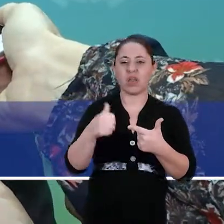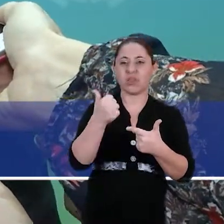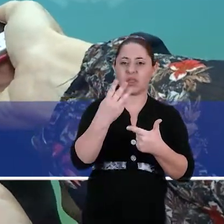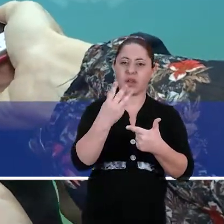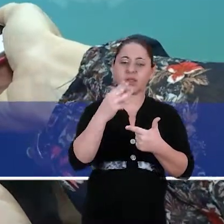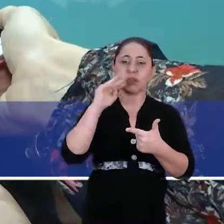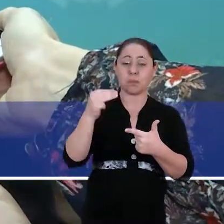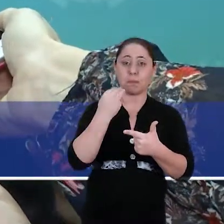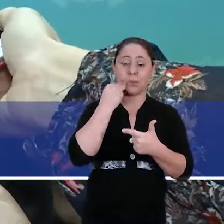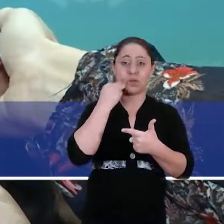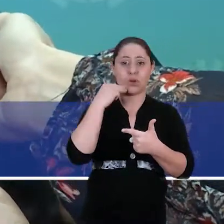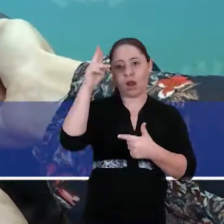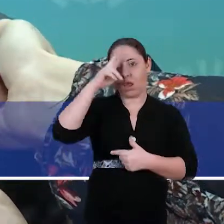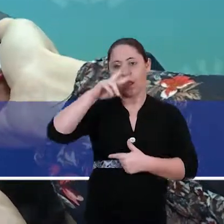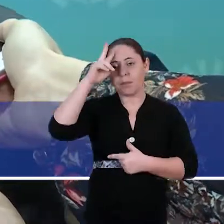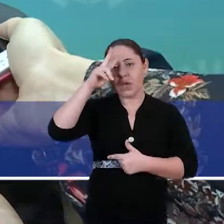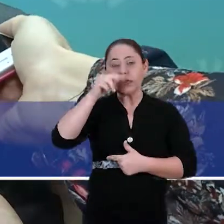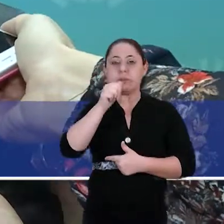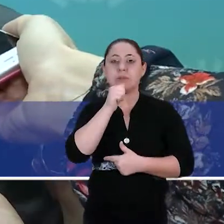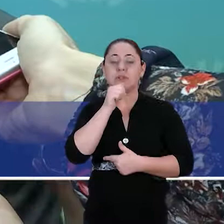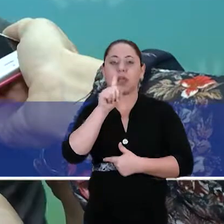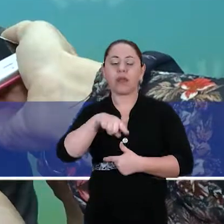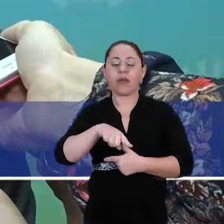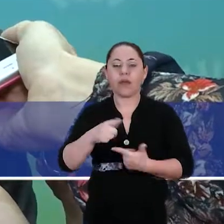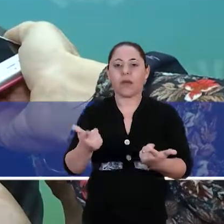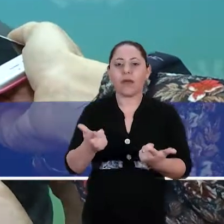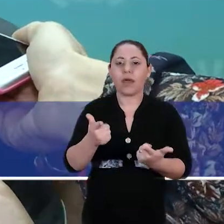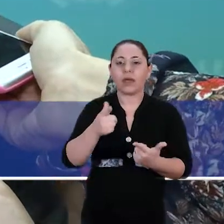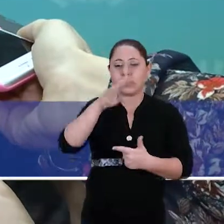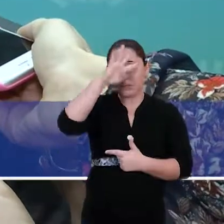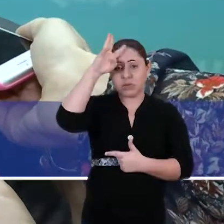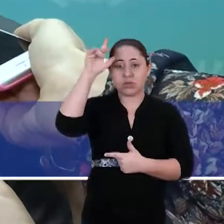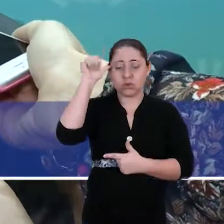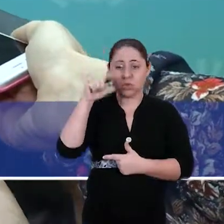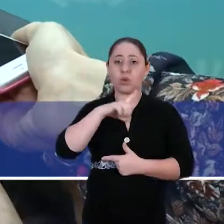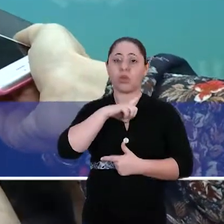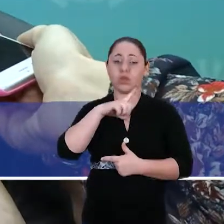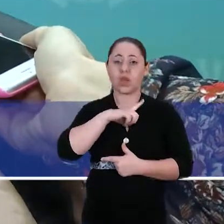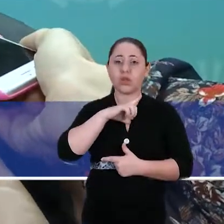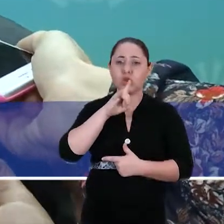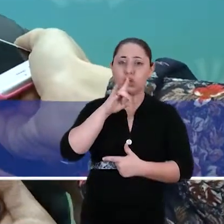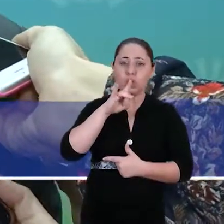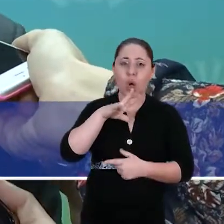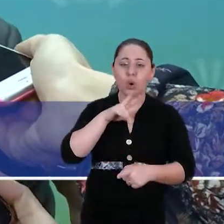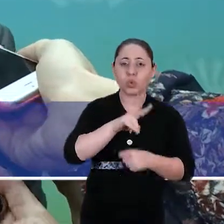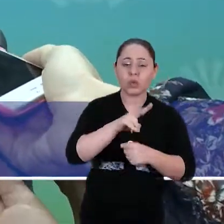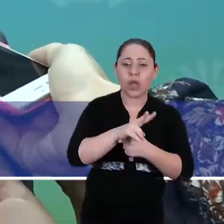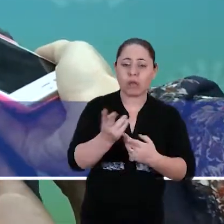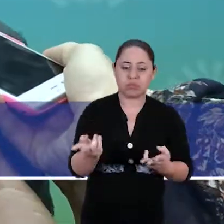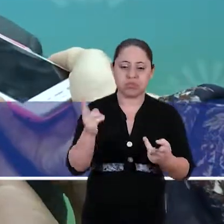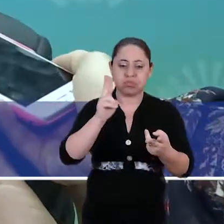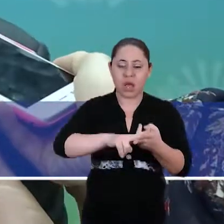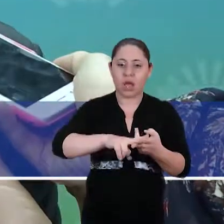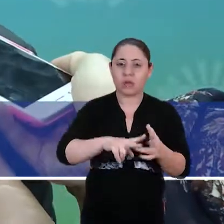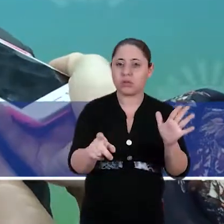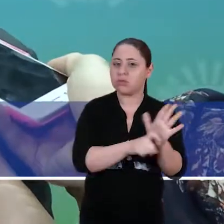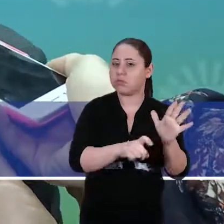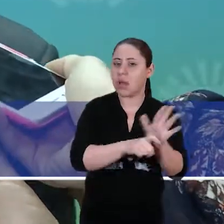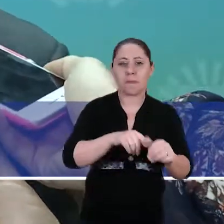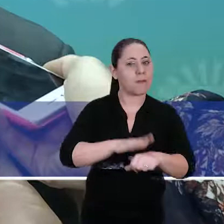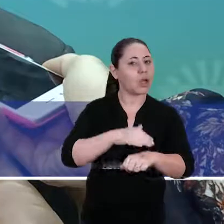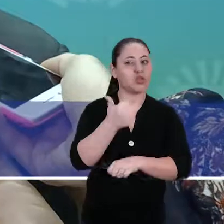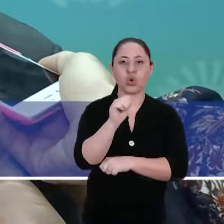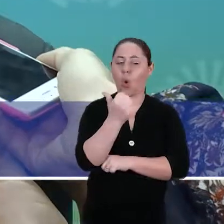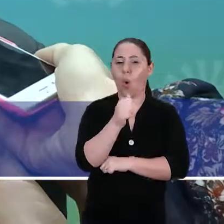mais de 13 milhões. Lembrando, por exemplo, que Mato Grosso do Sul arca mensalmente, só com o custeio dos presos do